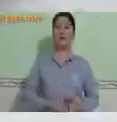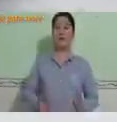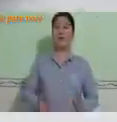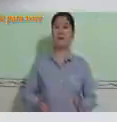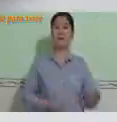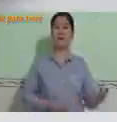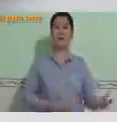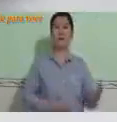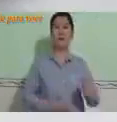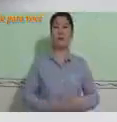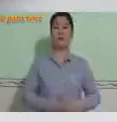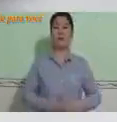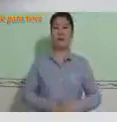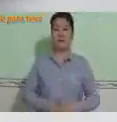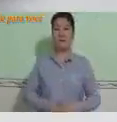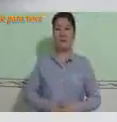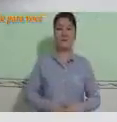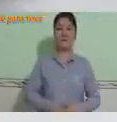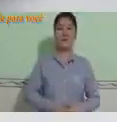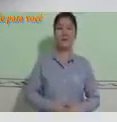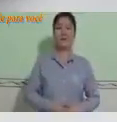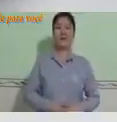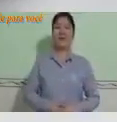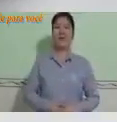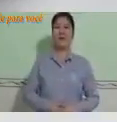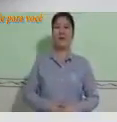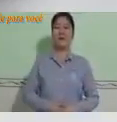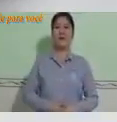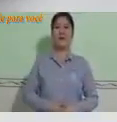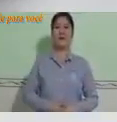e fortalecendo o sistema imunológico.